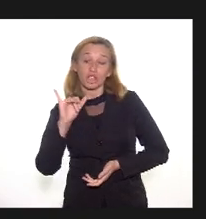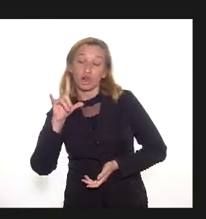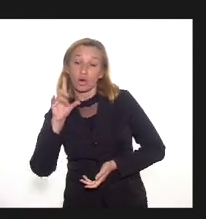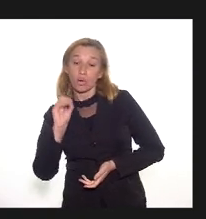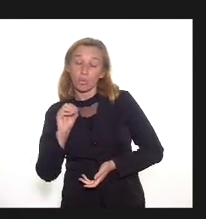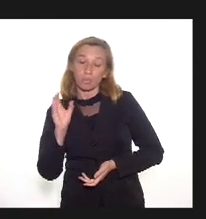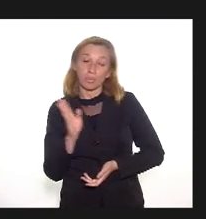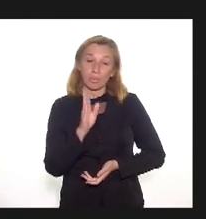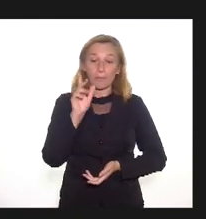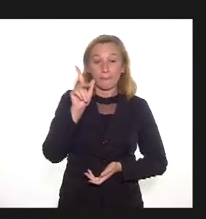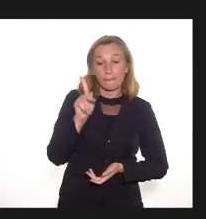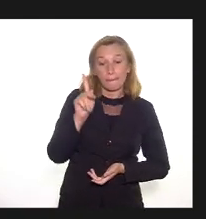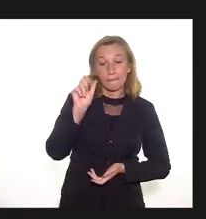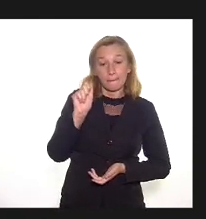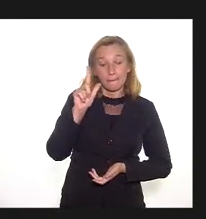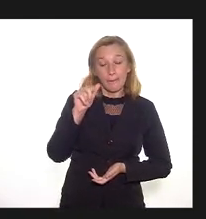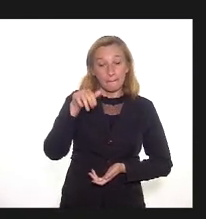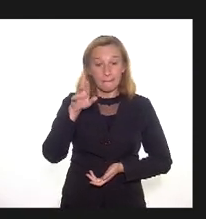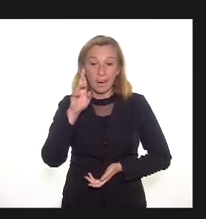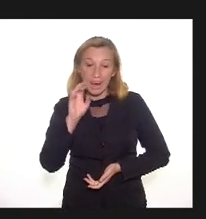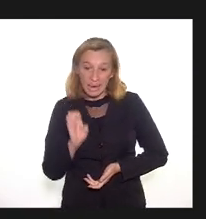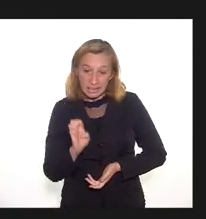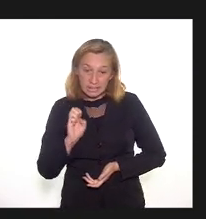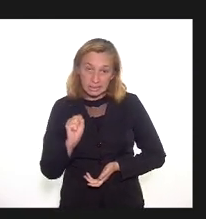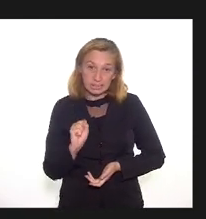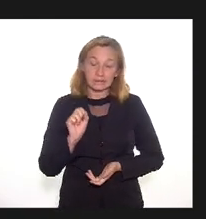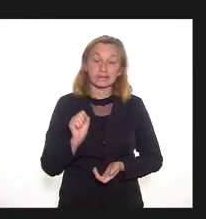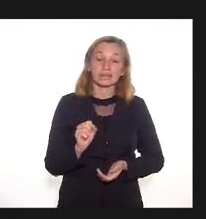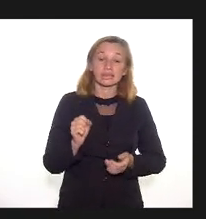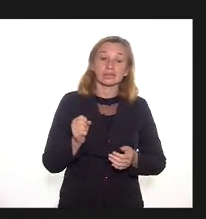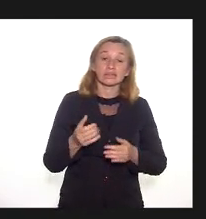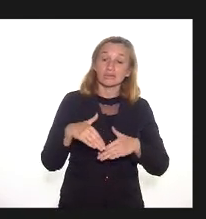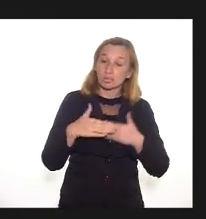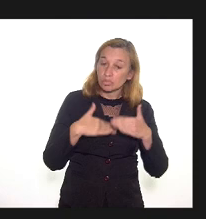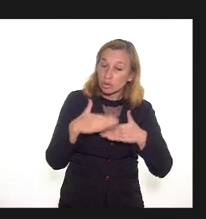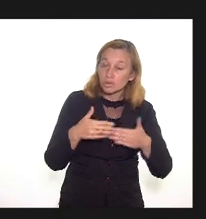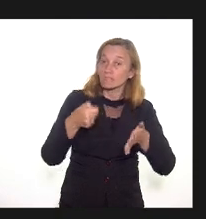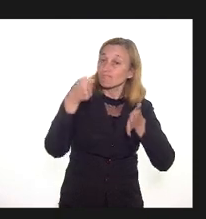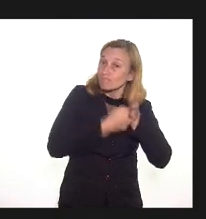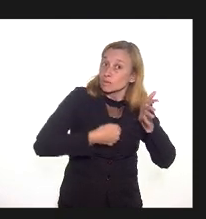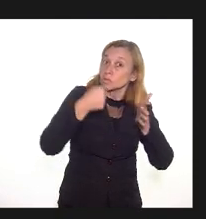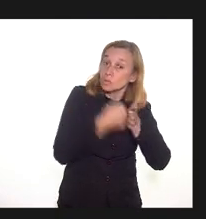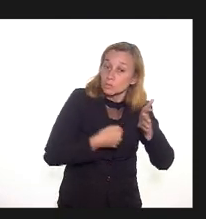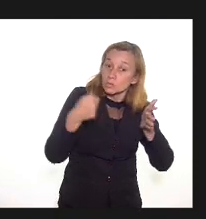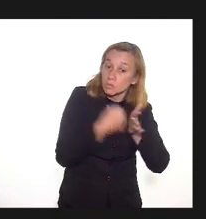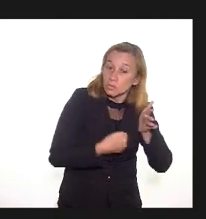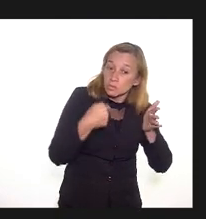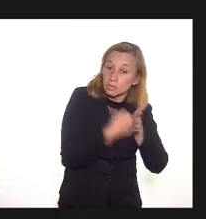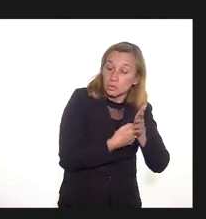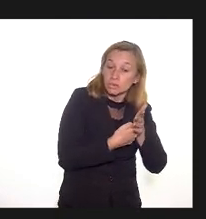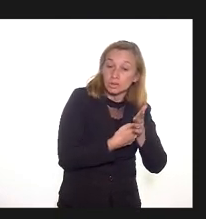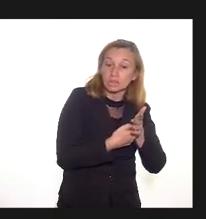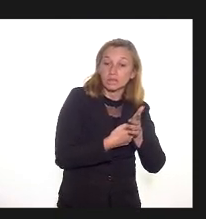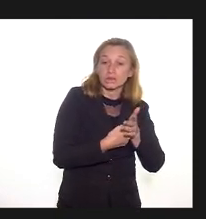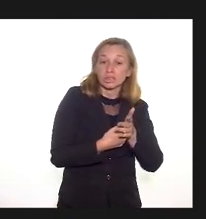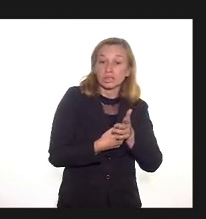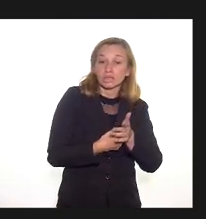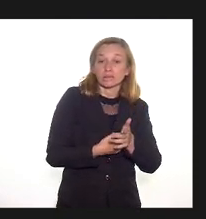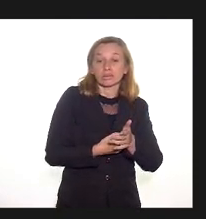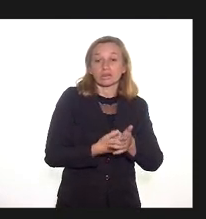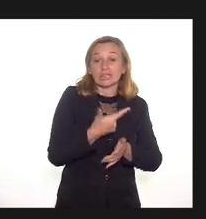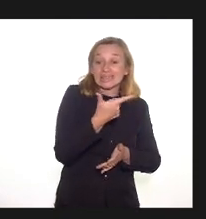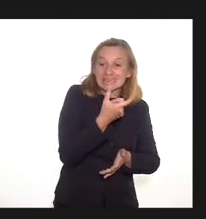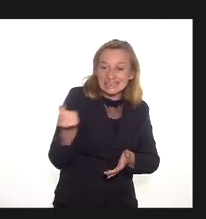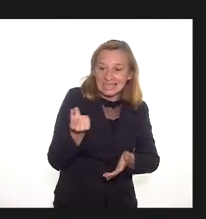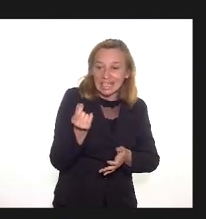palmares que esteve nesse processo de luta por praticamente 100